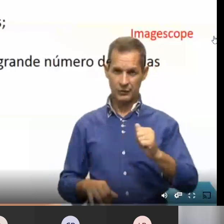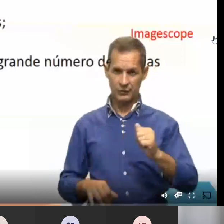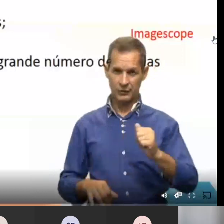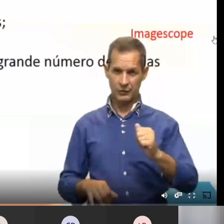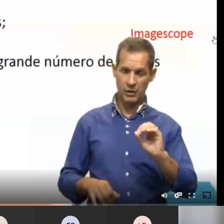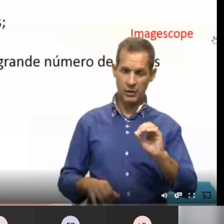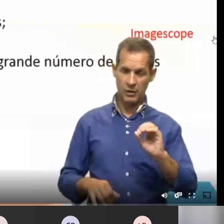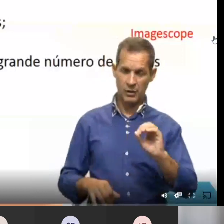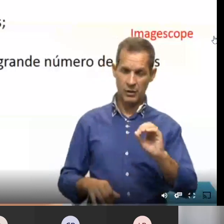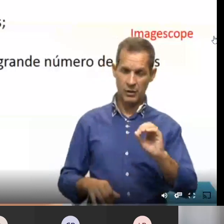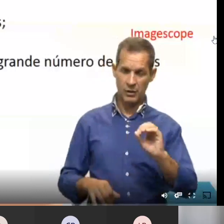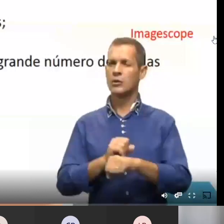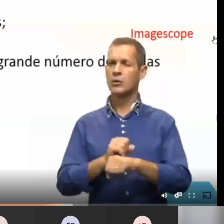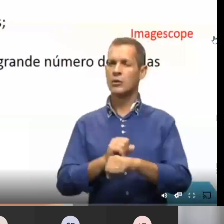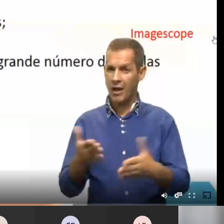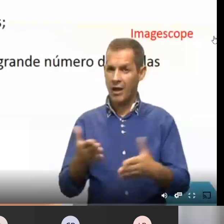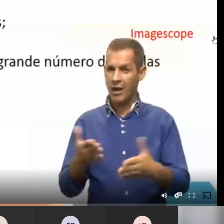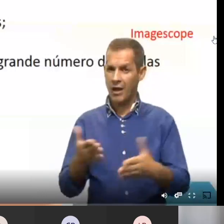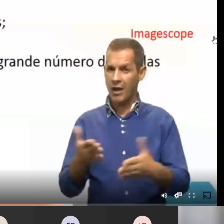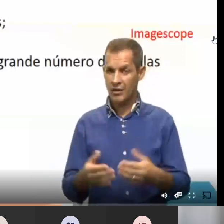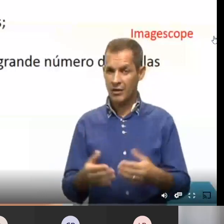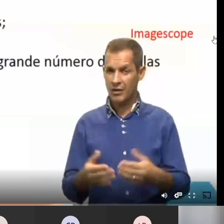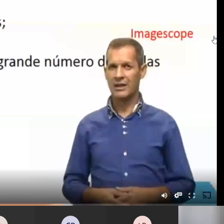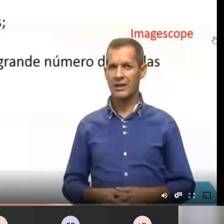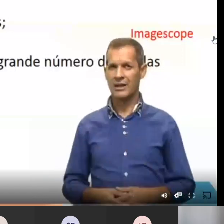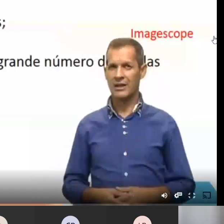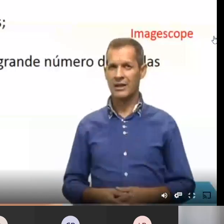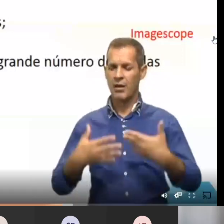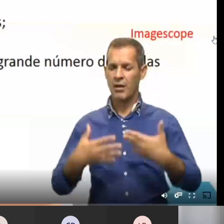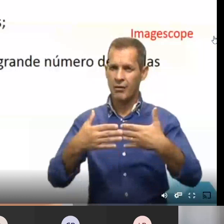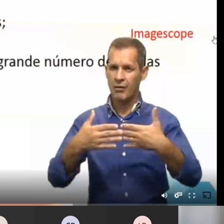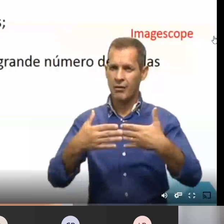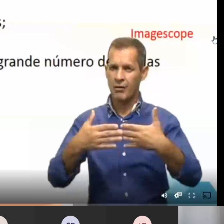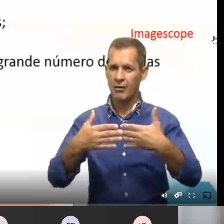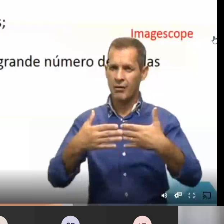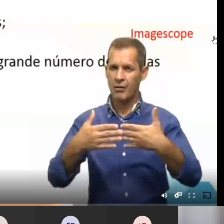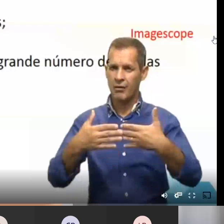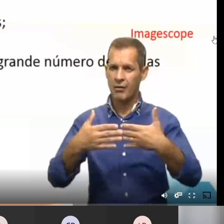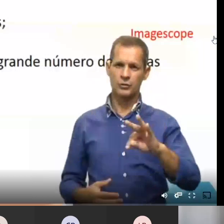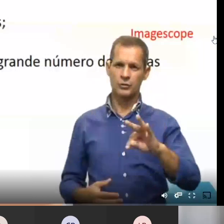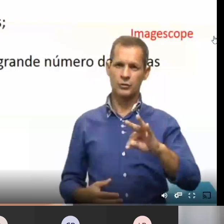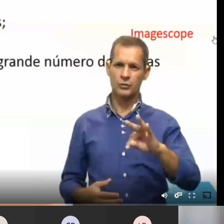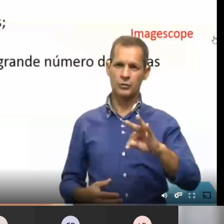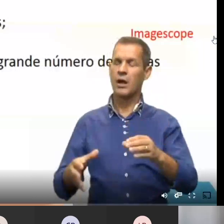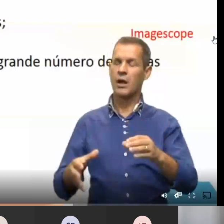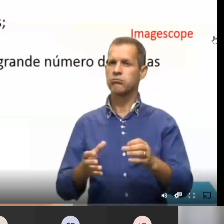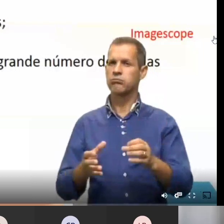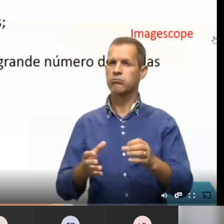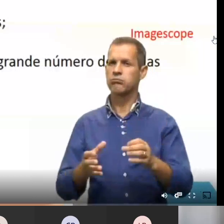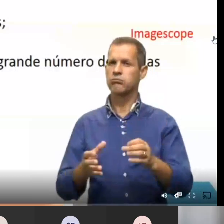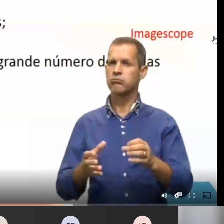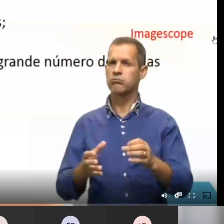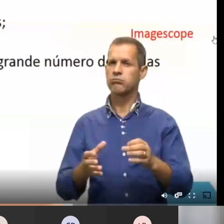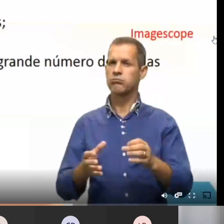identificassem na lâmina de baço? A cápsula de tecido conjuntivo que vai estar envolvendo todo o